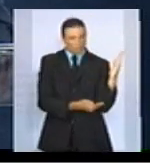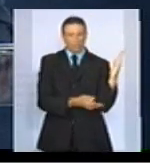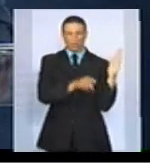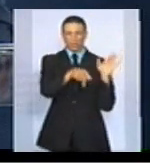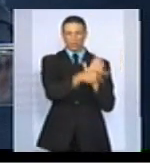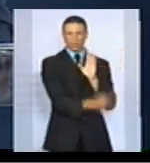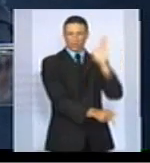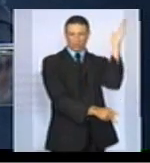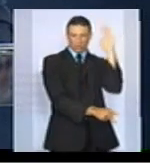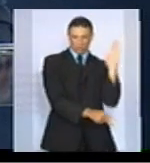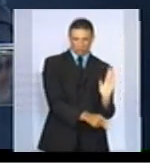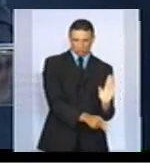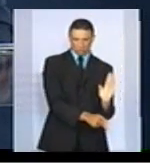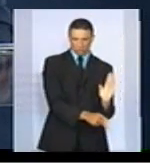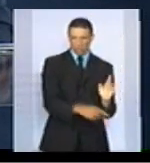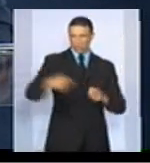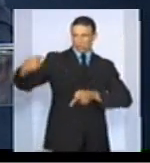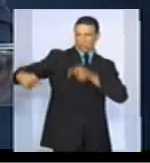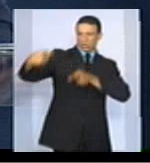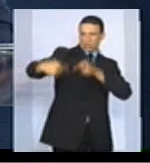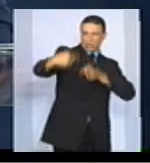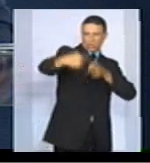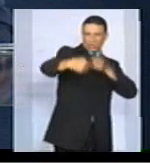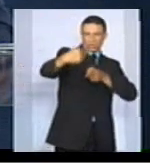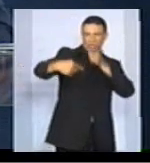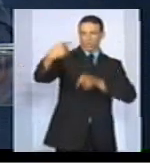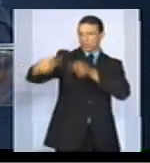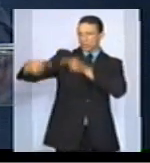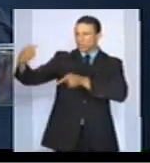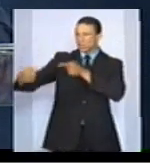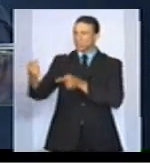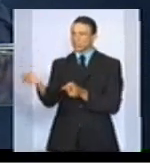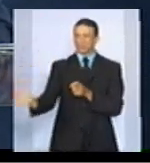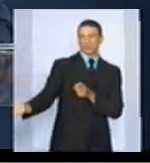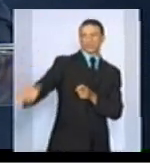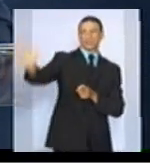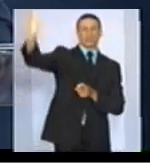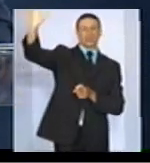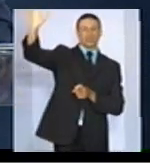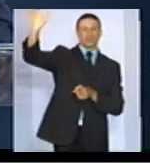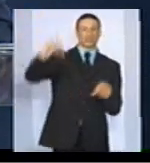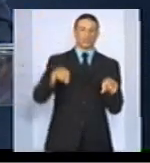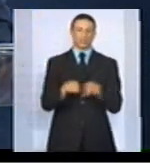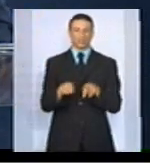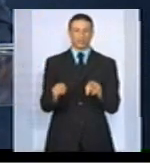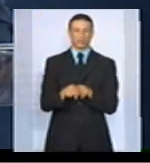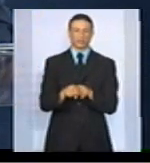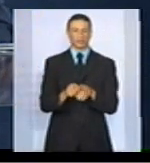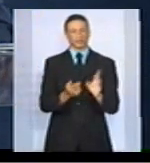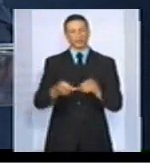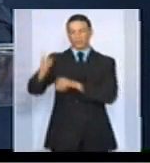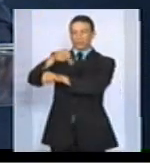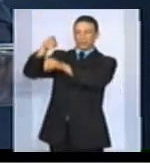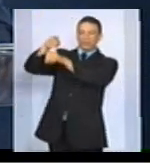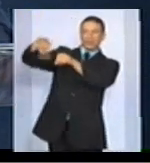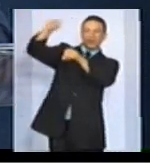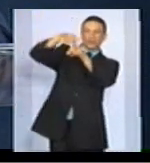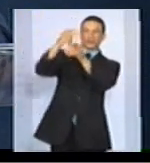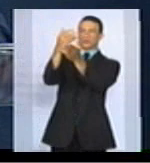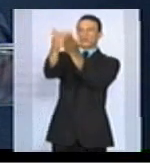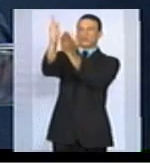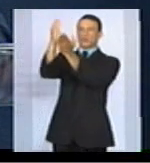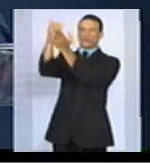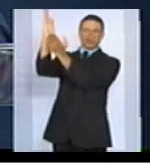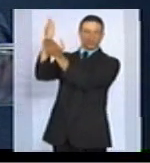causarão a redução da oferta e a diversidade de canais o encarecimento da operação as restrições ao capital estrangeiro iniberou